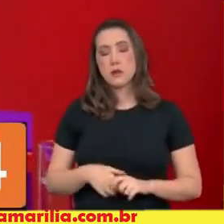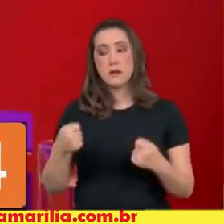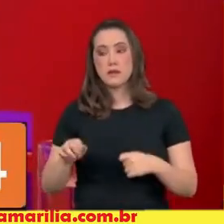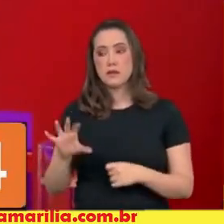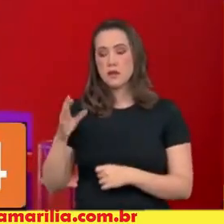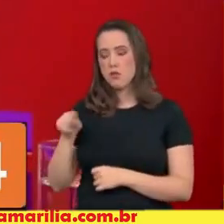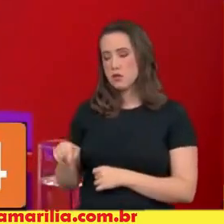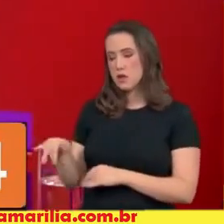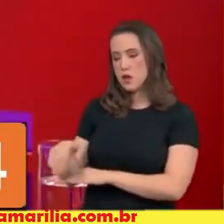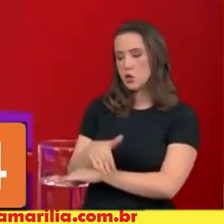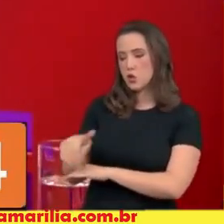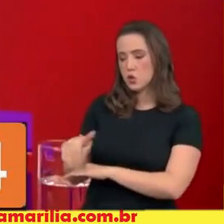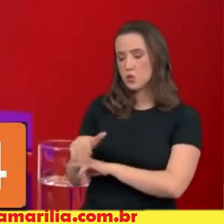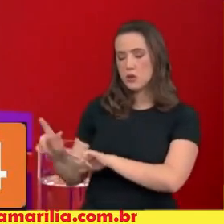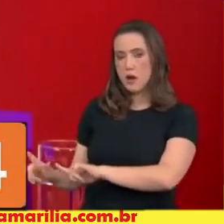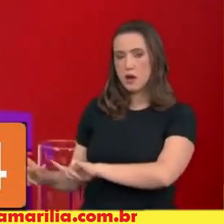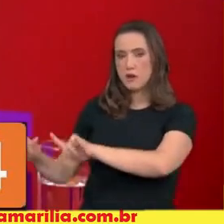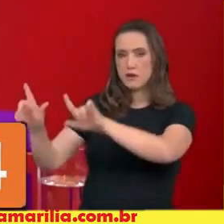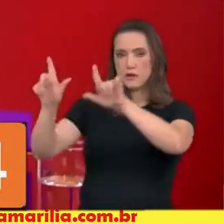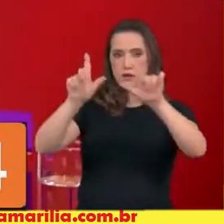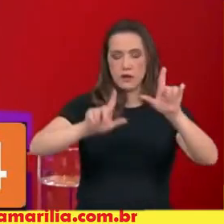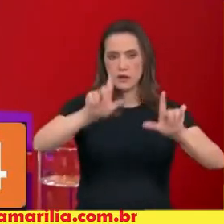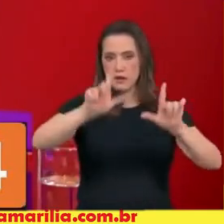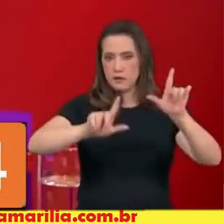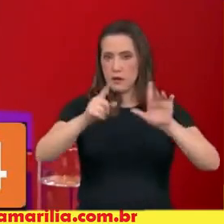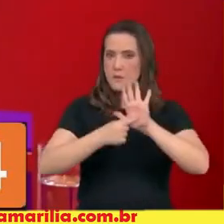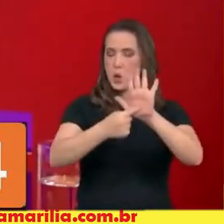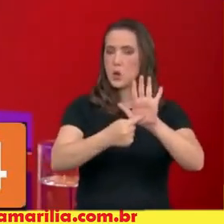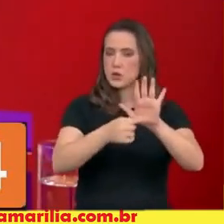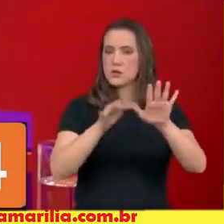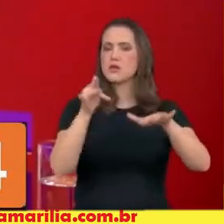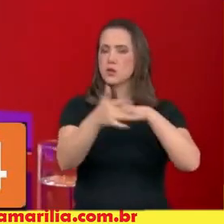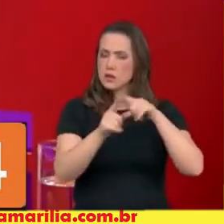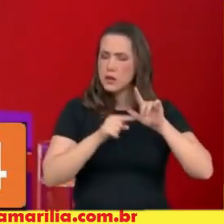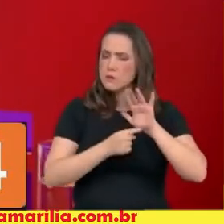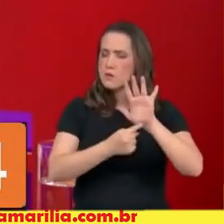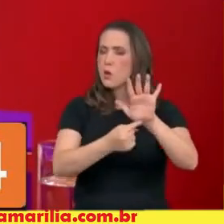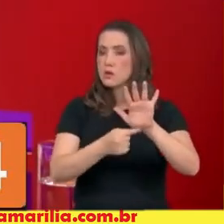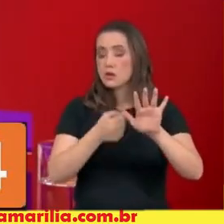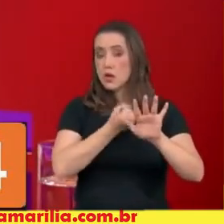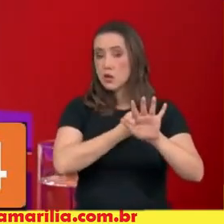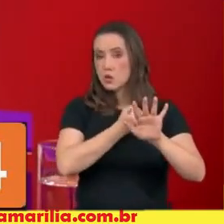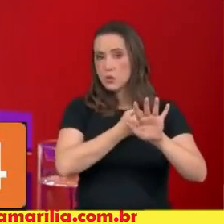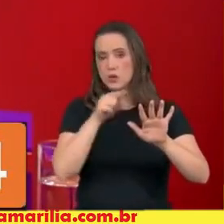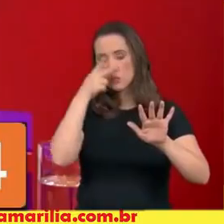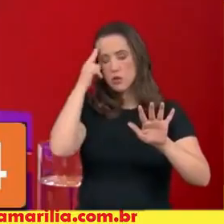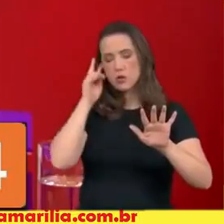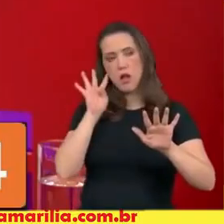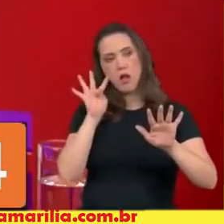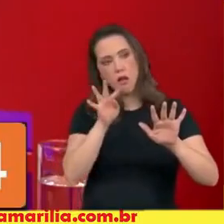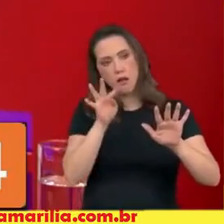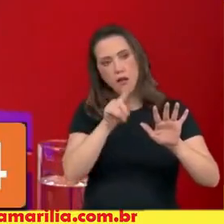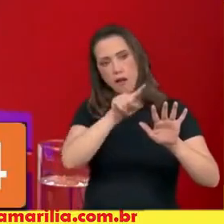é repercutido na mídia social e tradicional, que gera mais números nas ruas, que gera mais cobertura